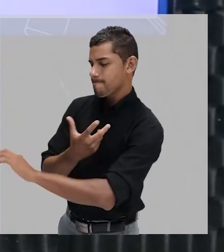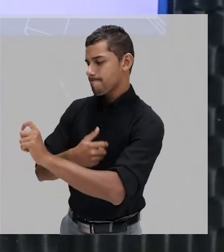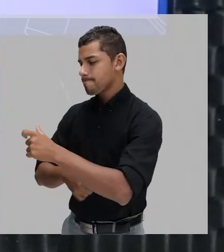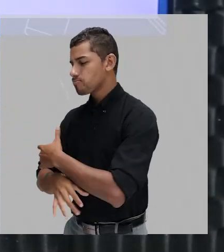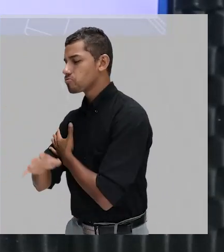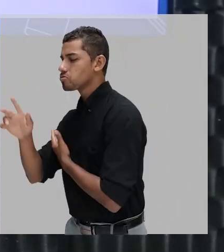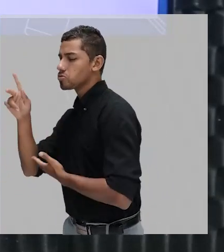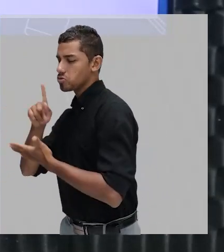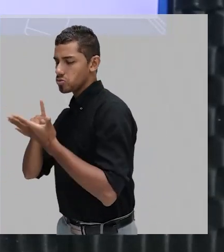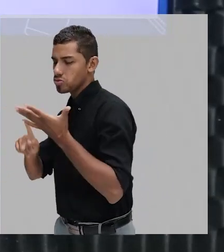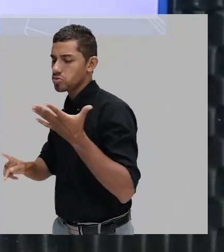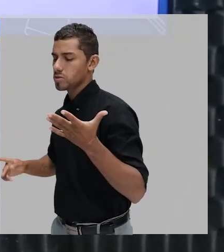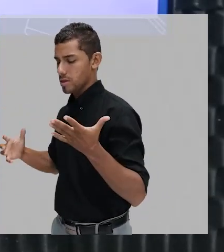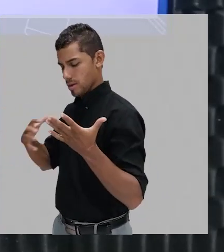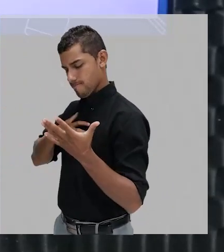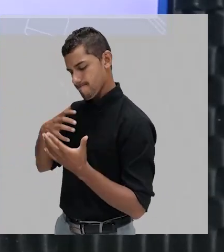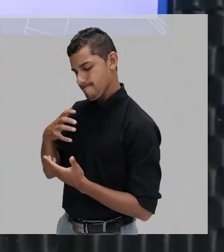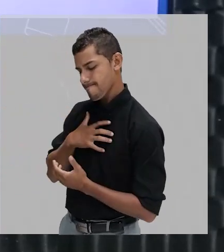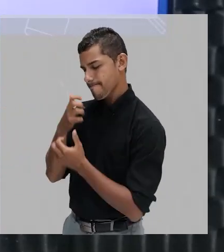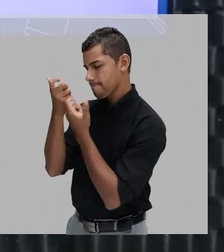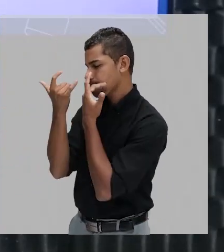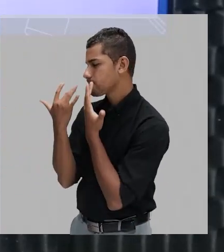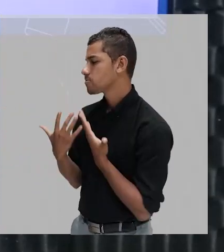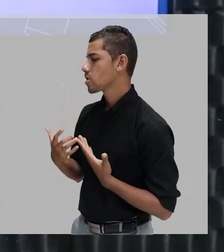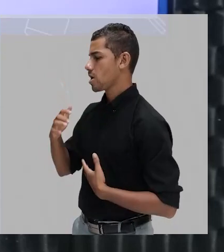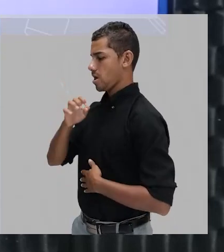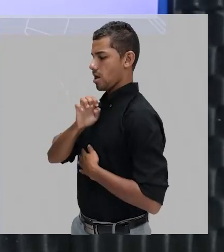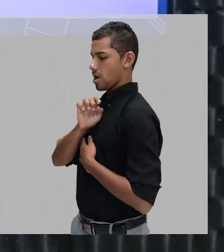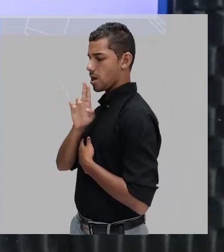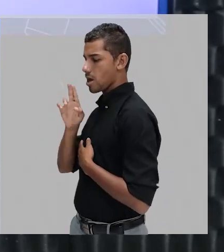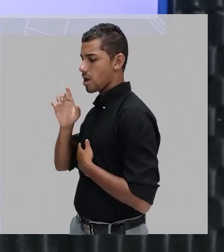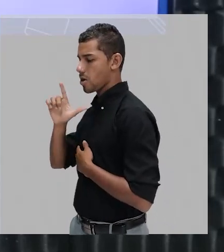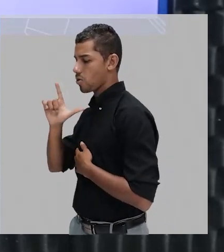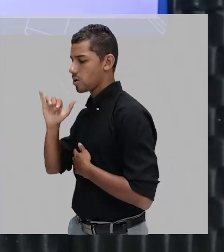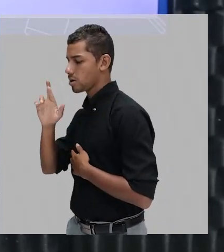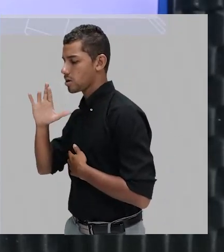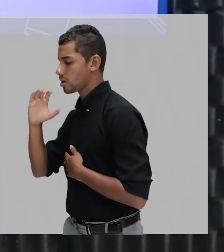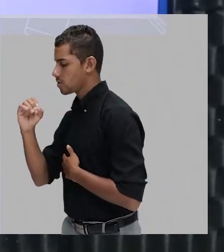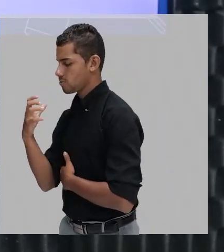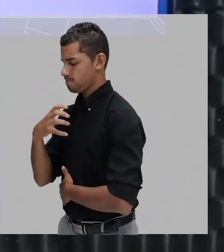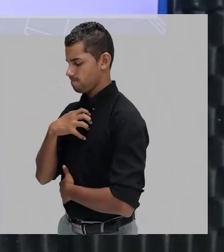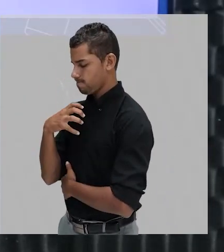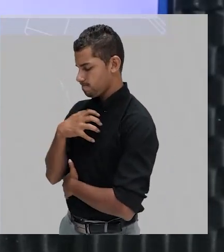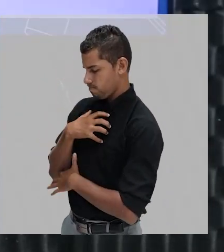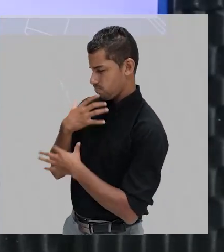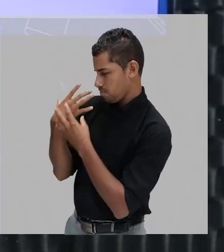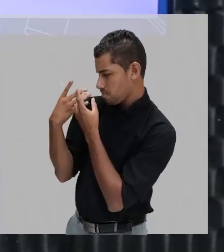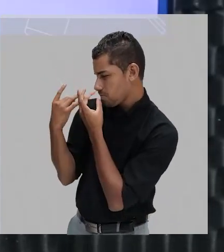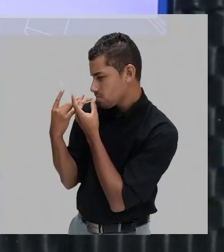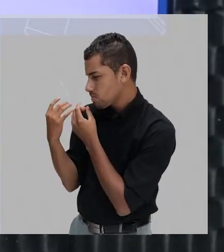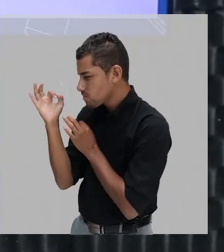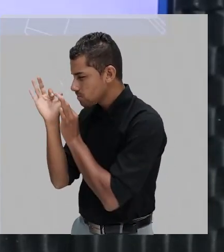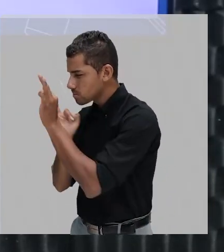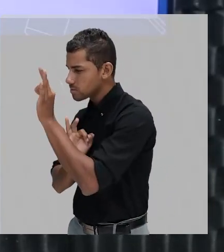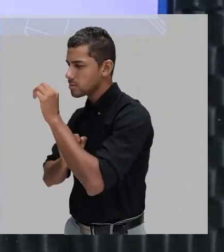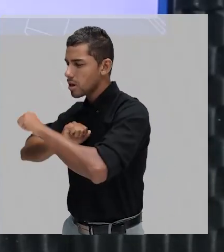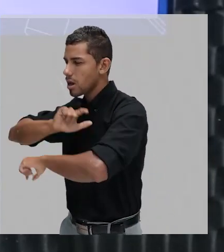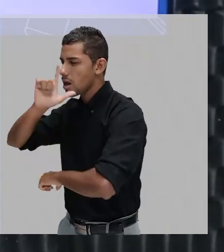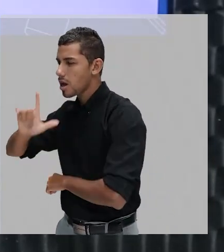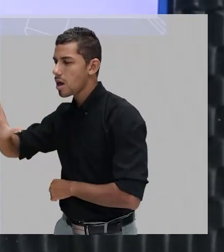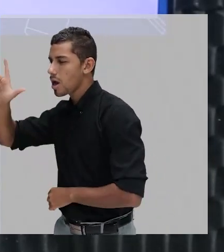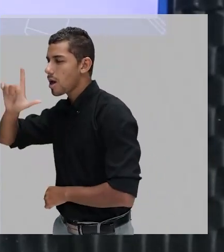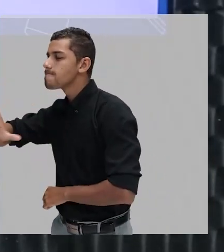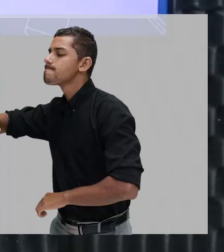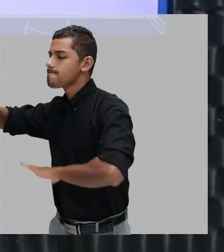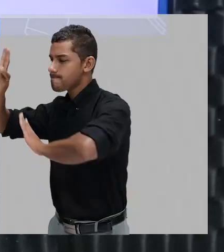marcas poéticas, traz essa questão do eu lírico, todo o sentimentalismo. Então, fica bem claro que trata-se